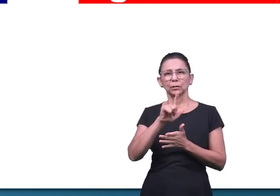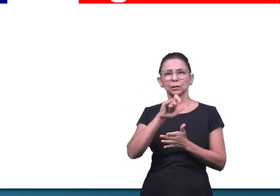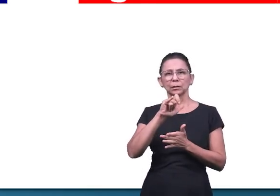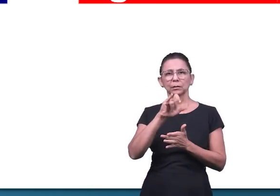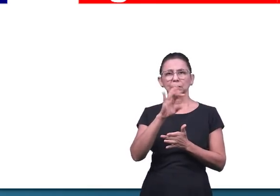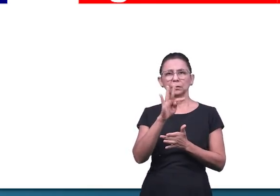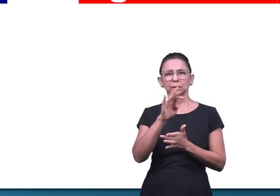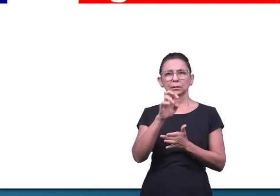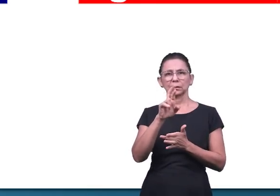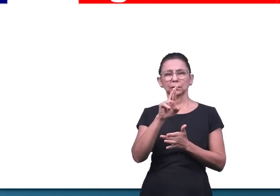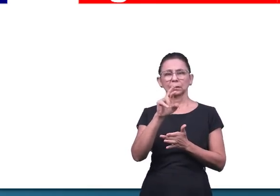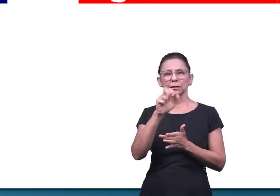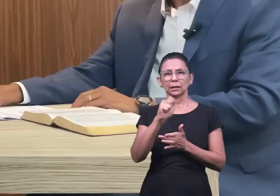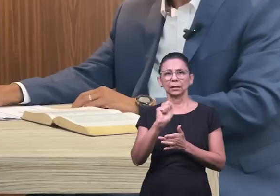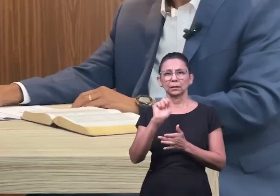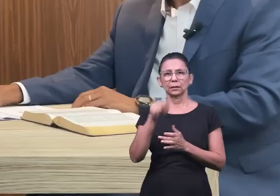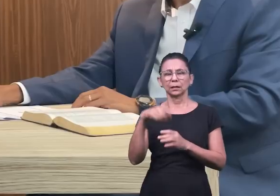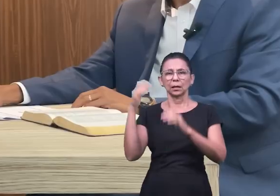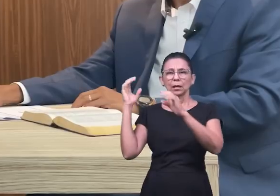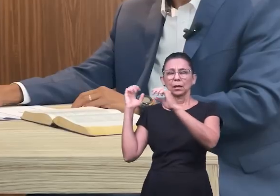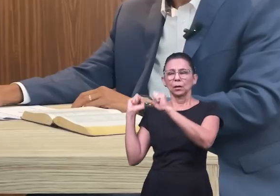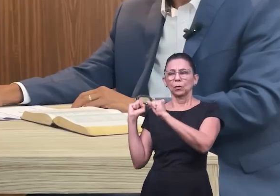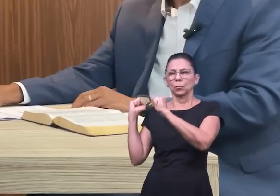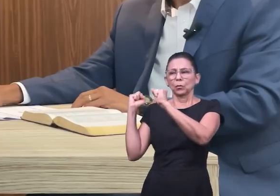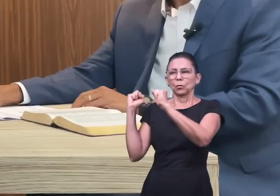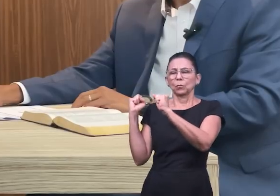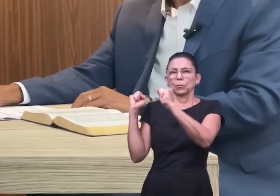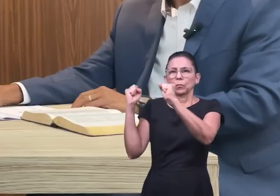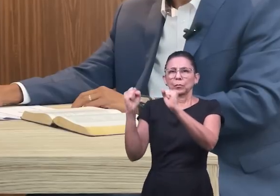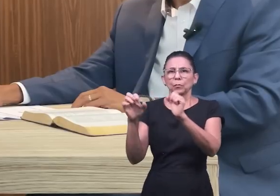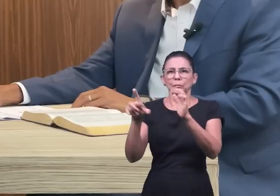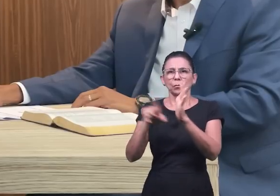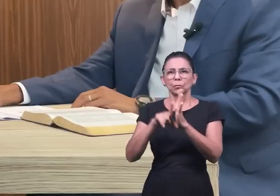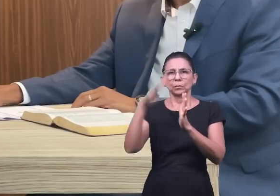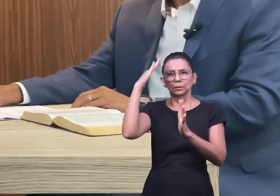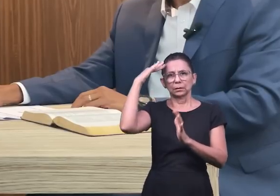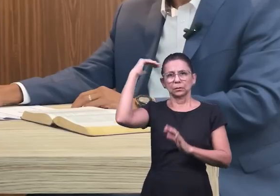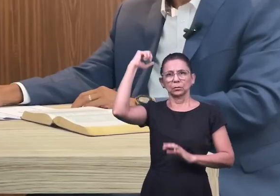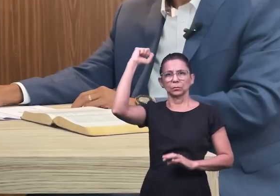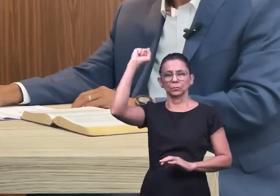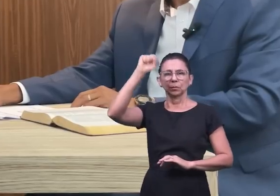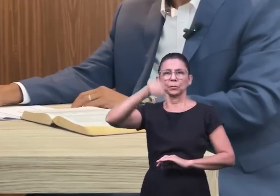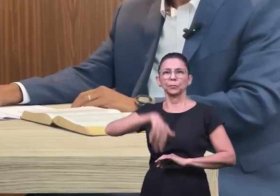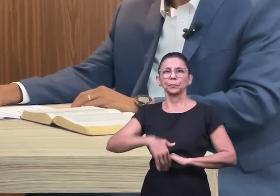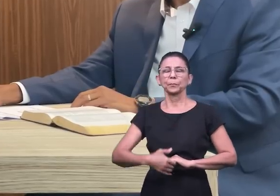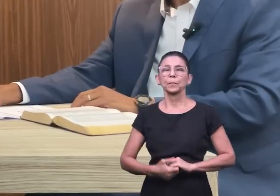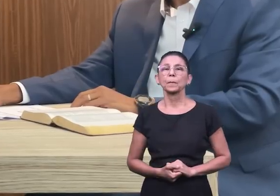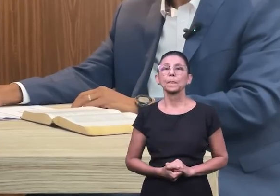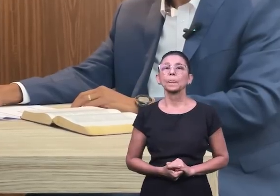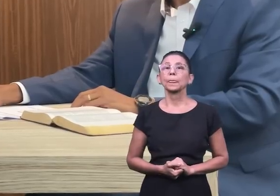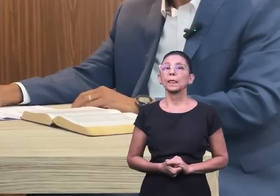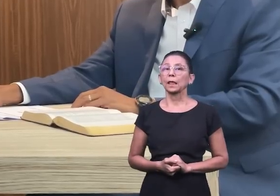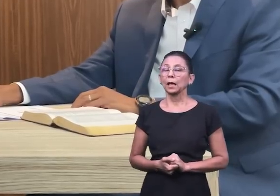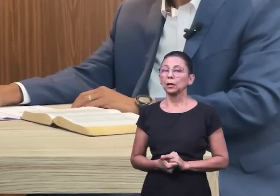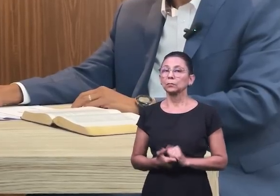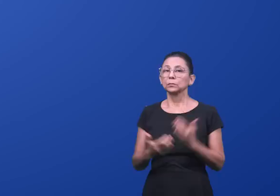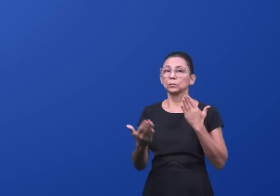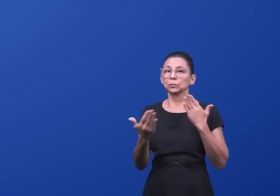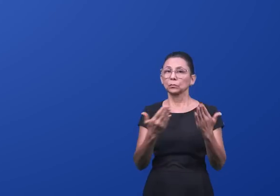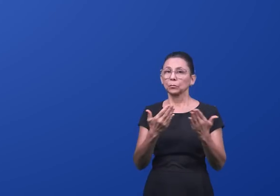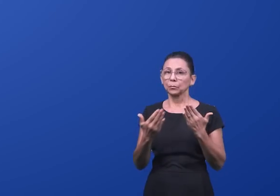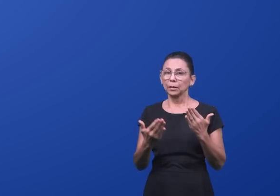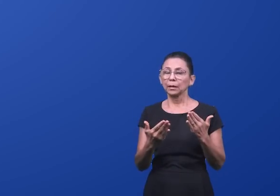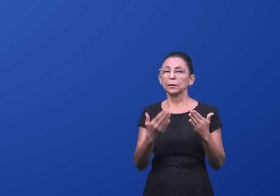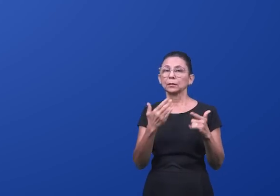Qual o significado profético? Nós temos a resposta de Jandré Keller, de Taubaté, São Paulo.